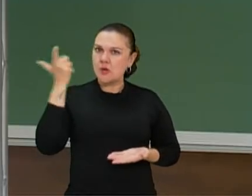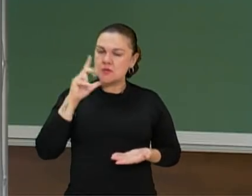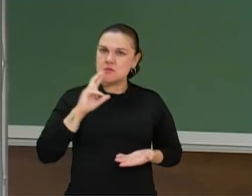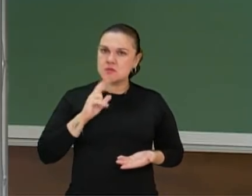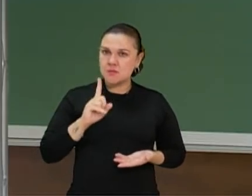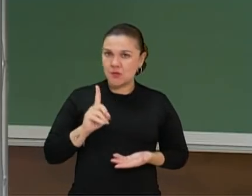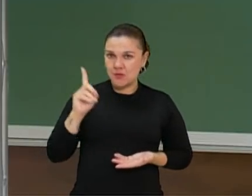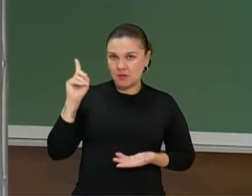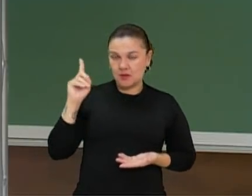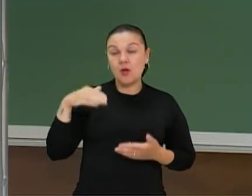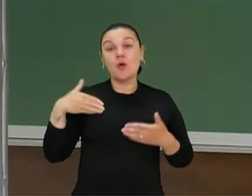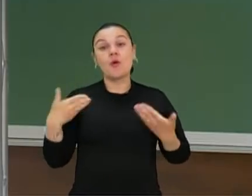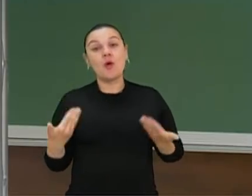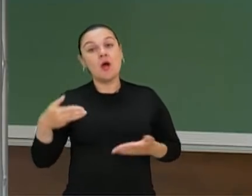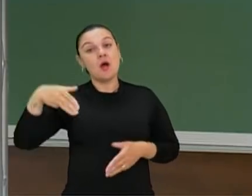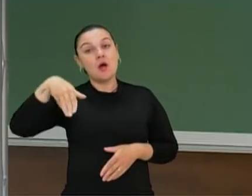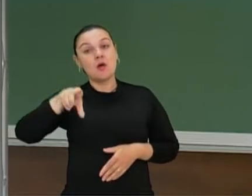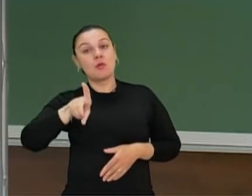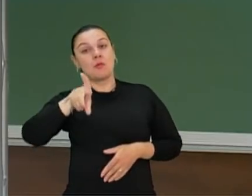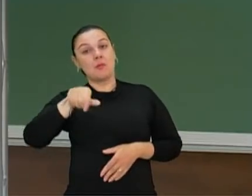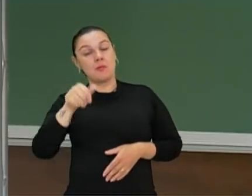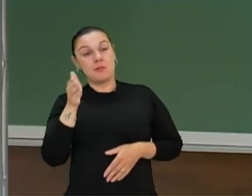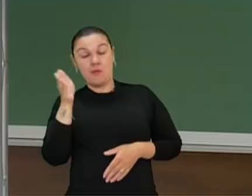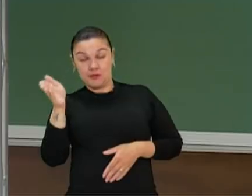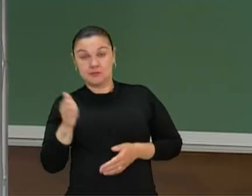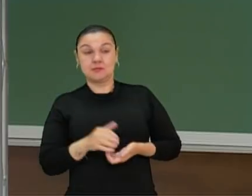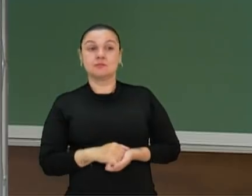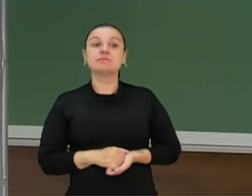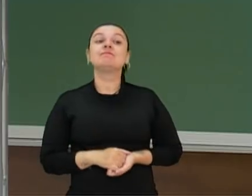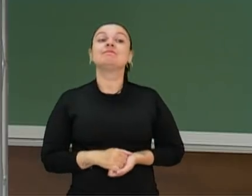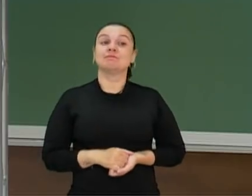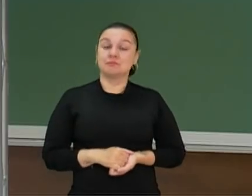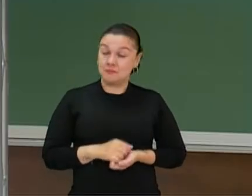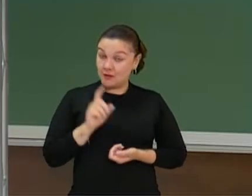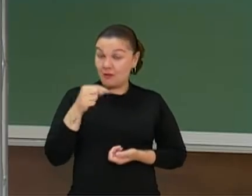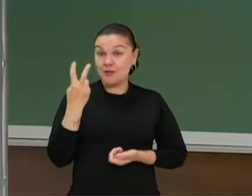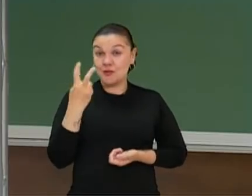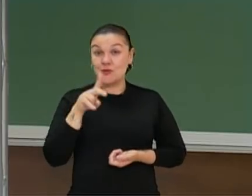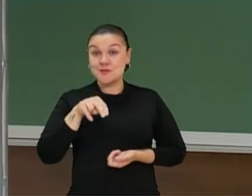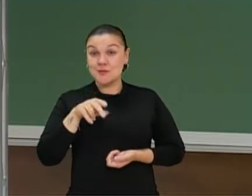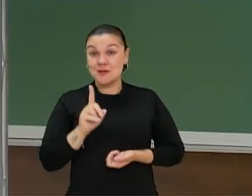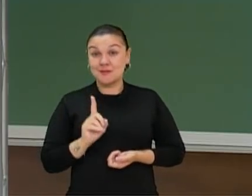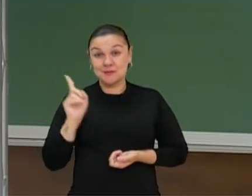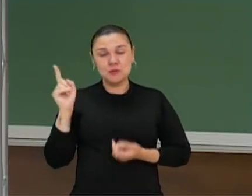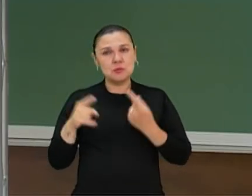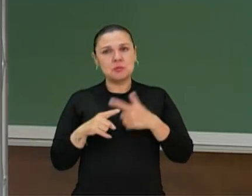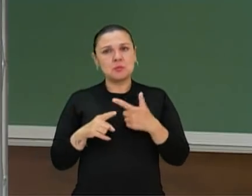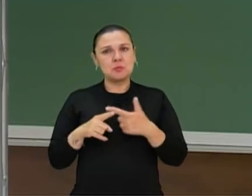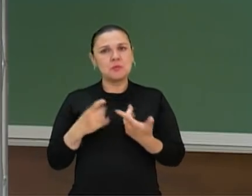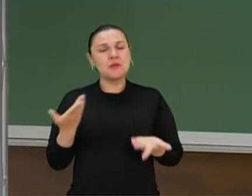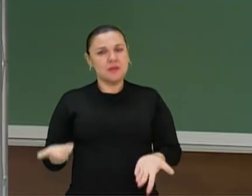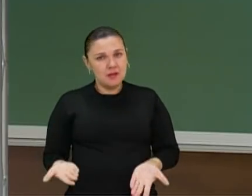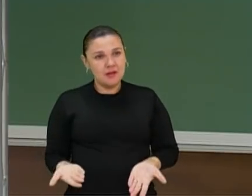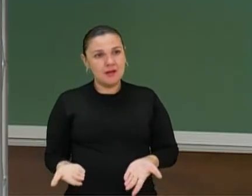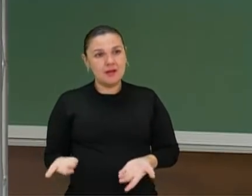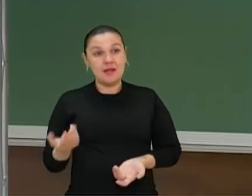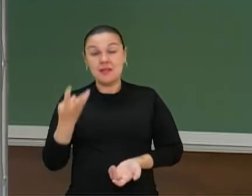descobriram? Qual que é a moda nessa situação? A moda é 2 irmãos. Por quê?